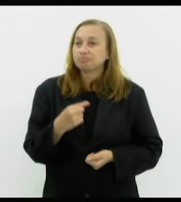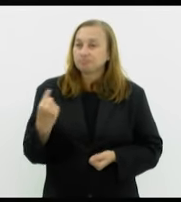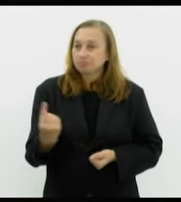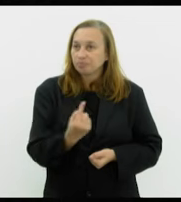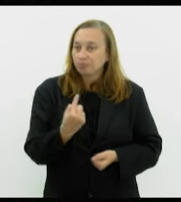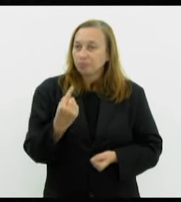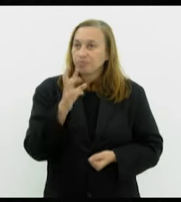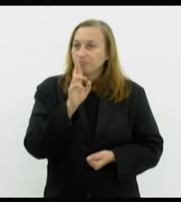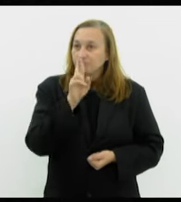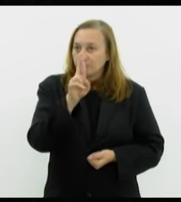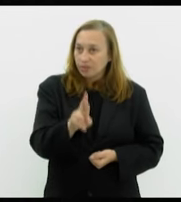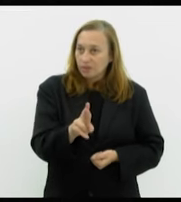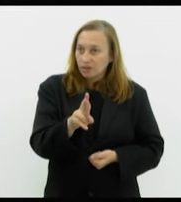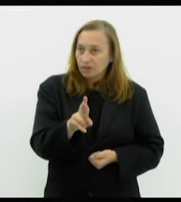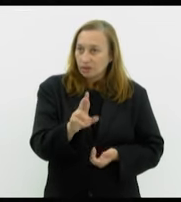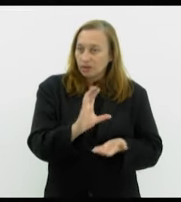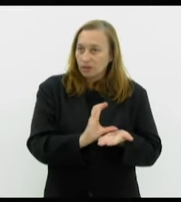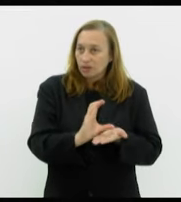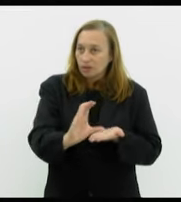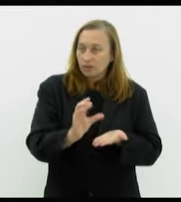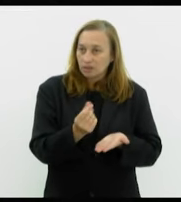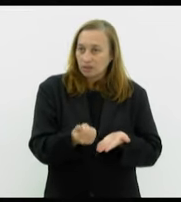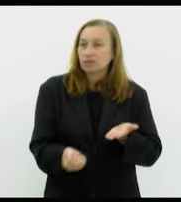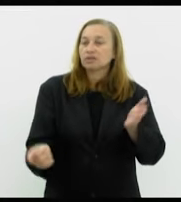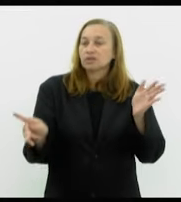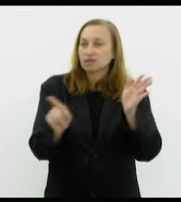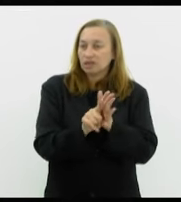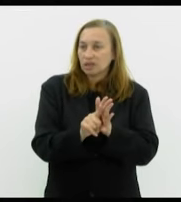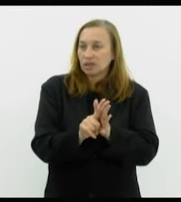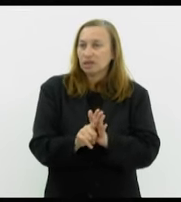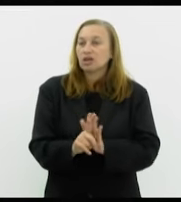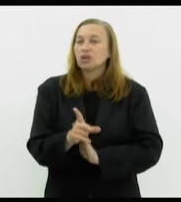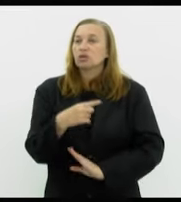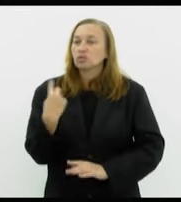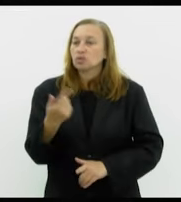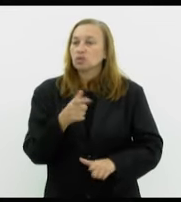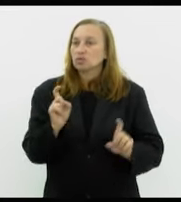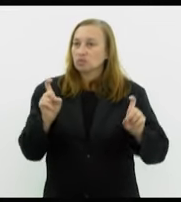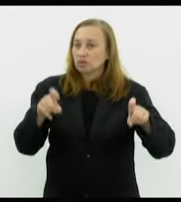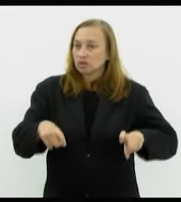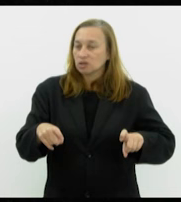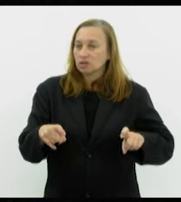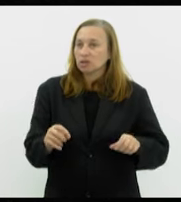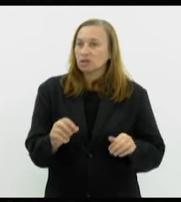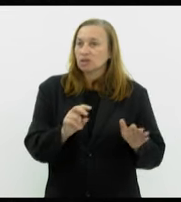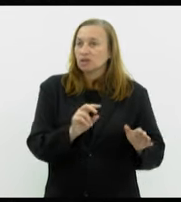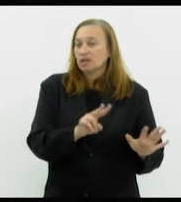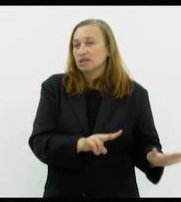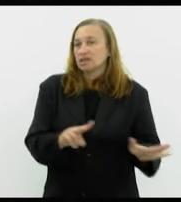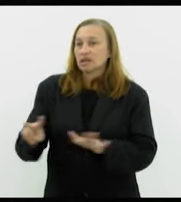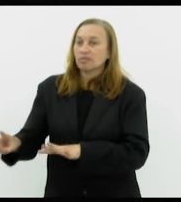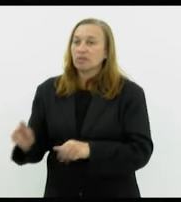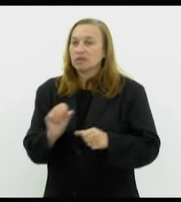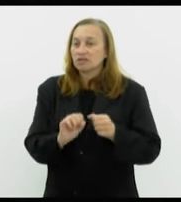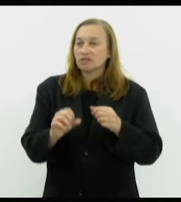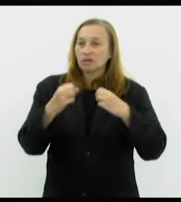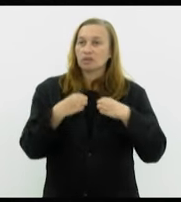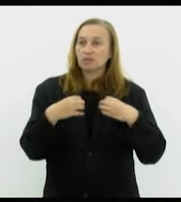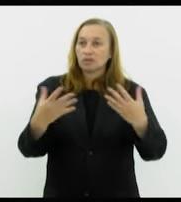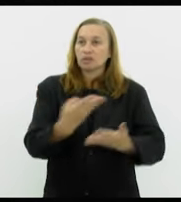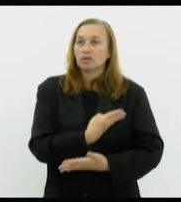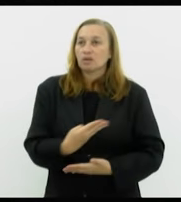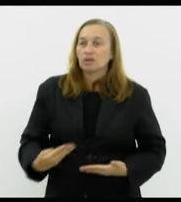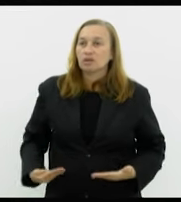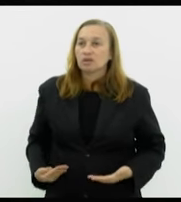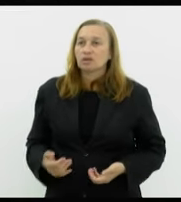o resultado da aplicação dessa lei. O nosso mandato realizou essa semana uma audiência